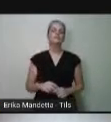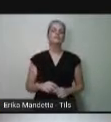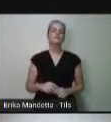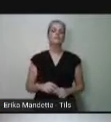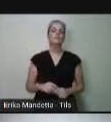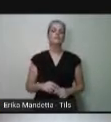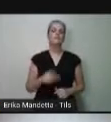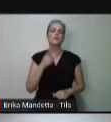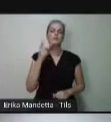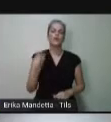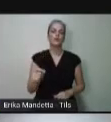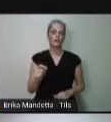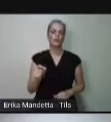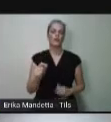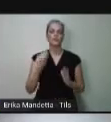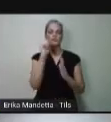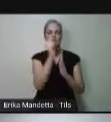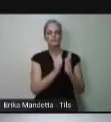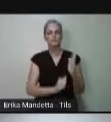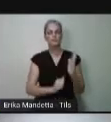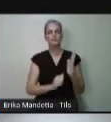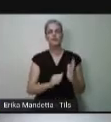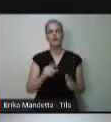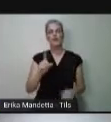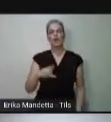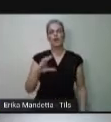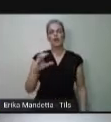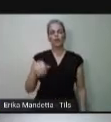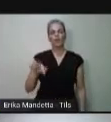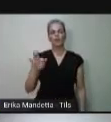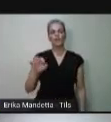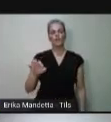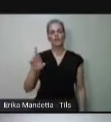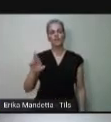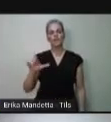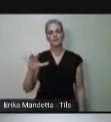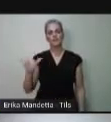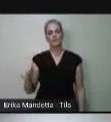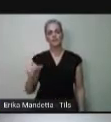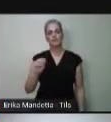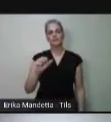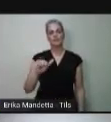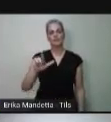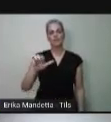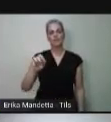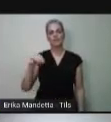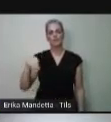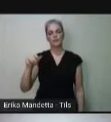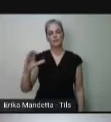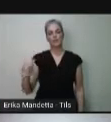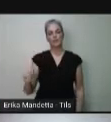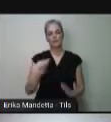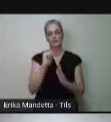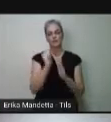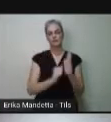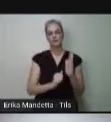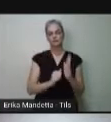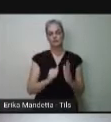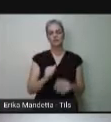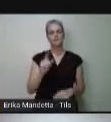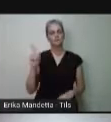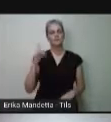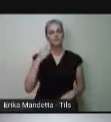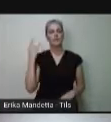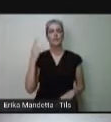Declaração de Salamanca, né, a Conferência de Salamanca, ela foi um marco histórico na educação inclusiva. E então, eu e